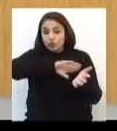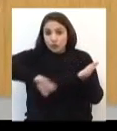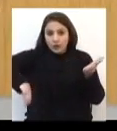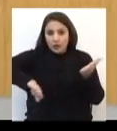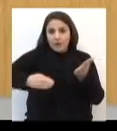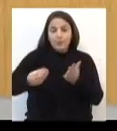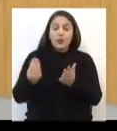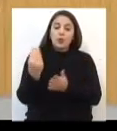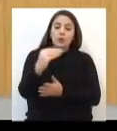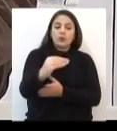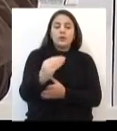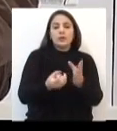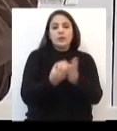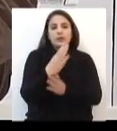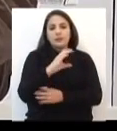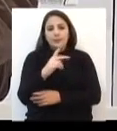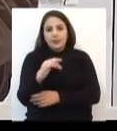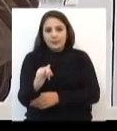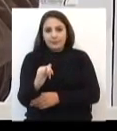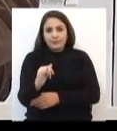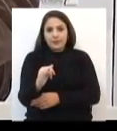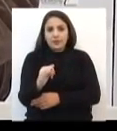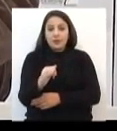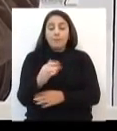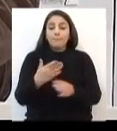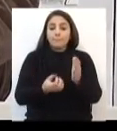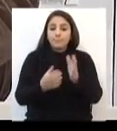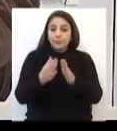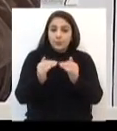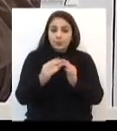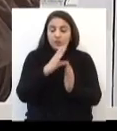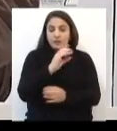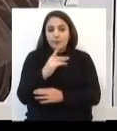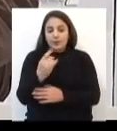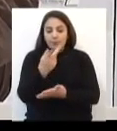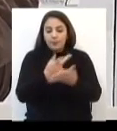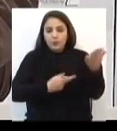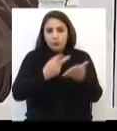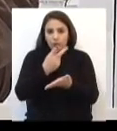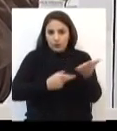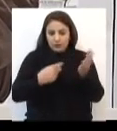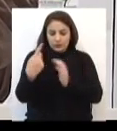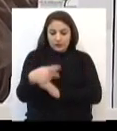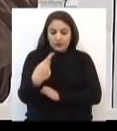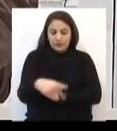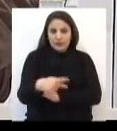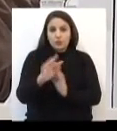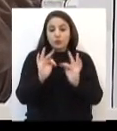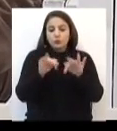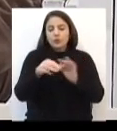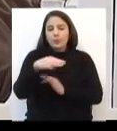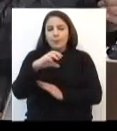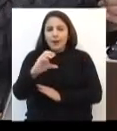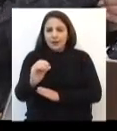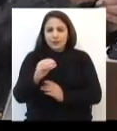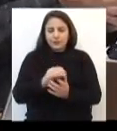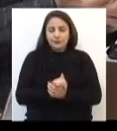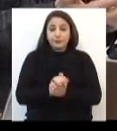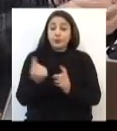instauração de uma CPI. O requerimento para a CPI foi protocolado na Casa Legislativa no fim de março.